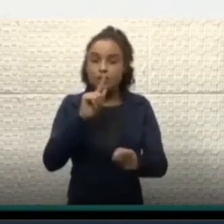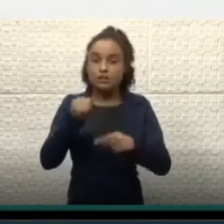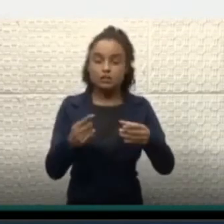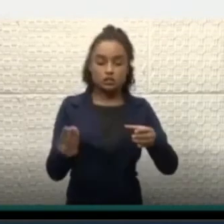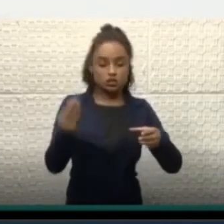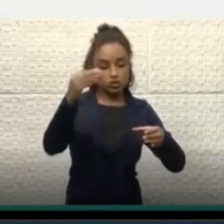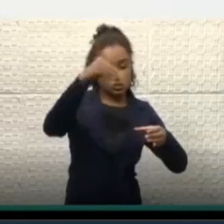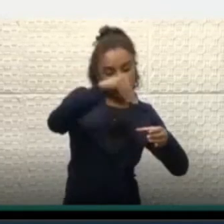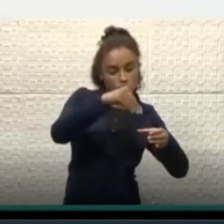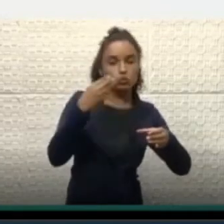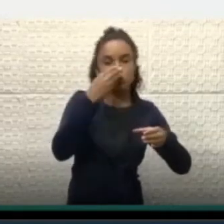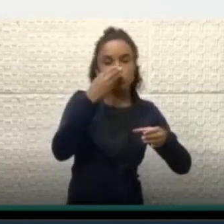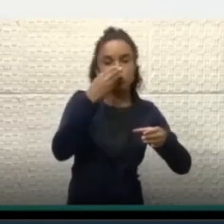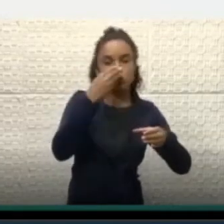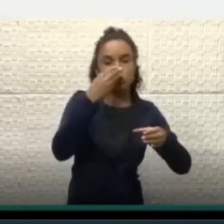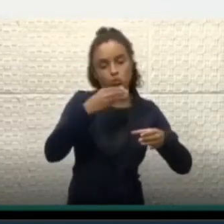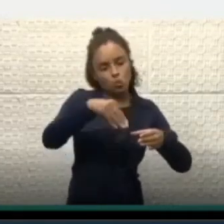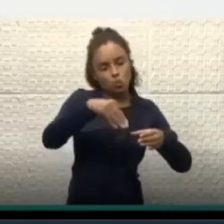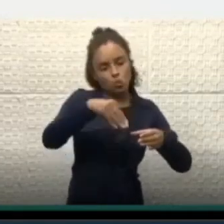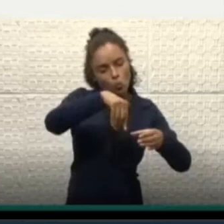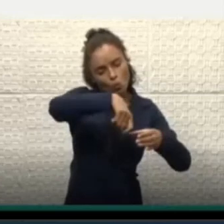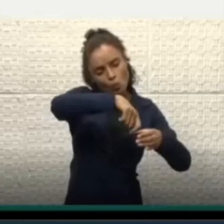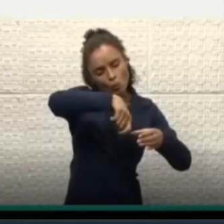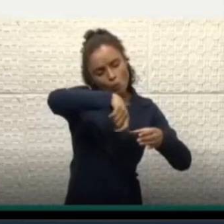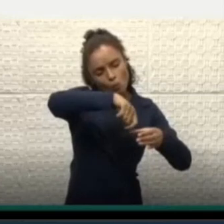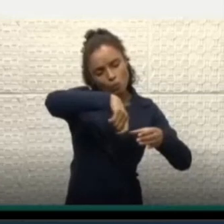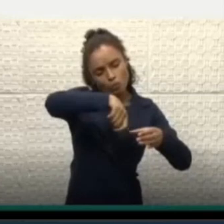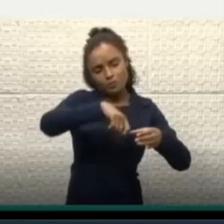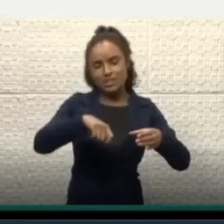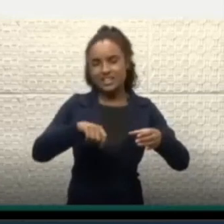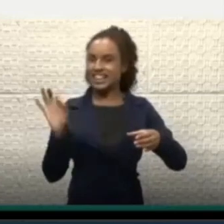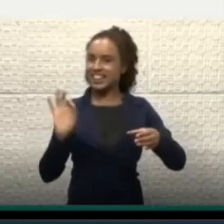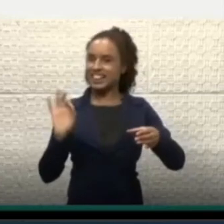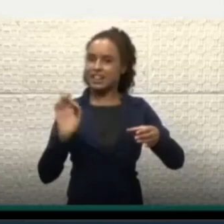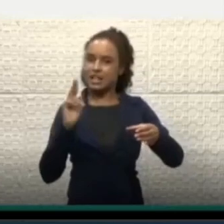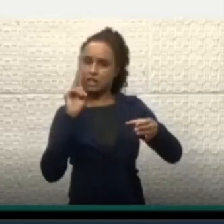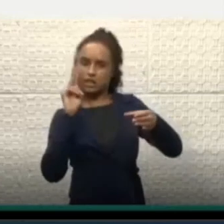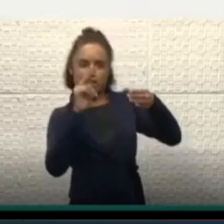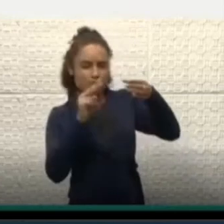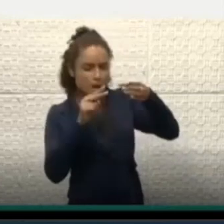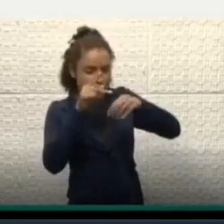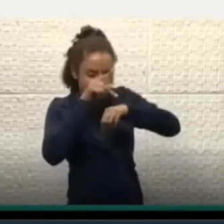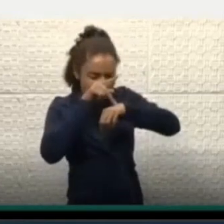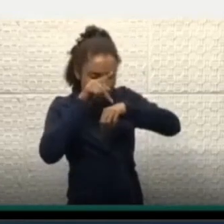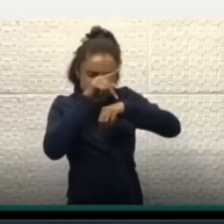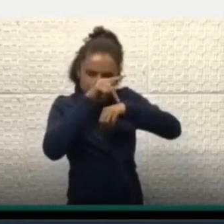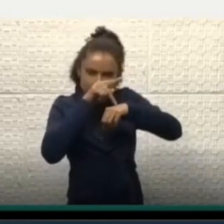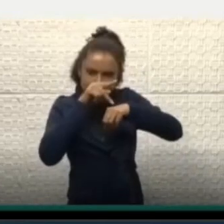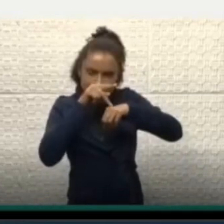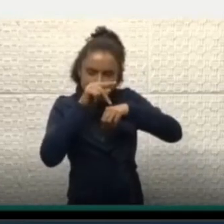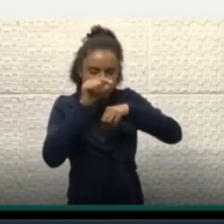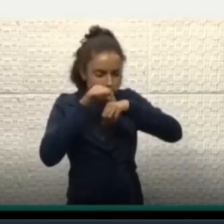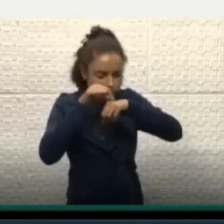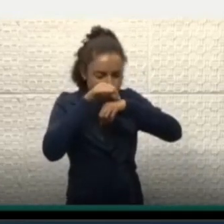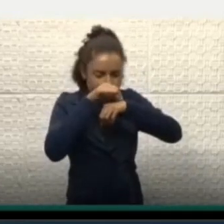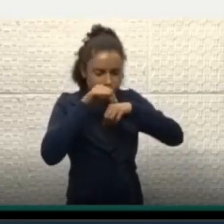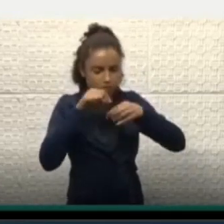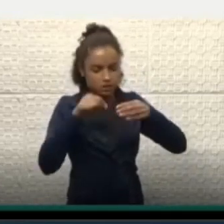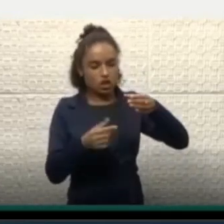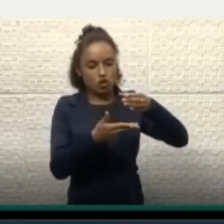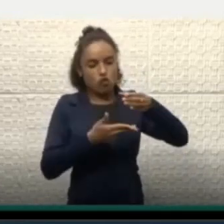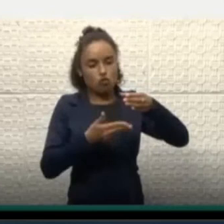vamos diluir até que não reste mais cristais ou precipitado no fundo do becker.